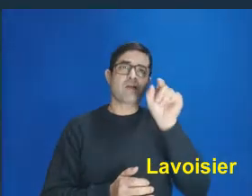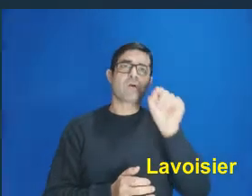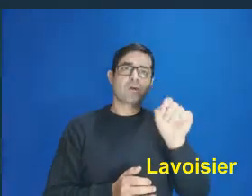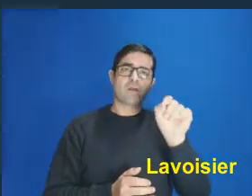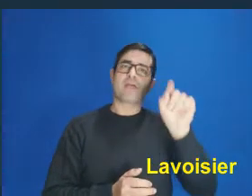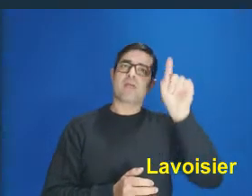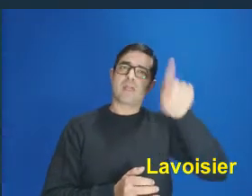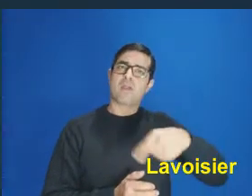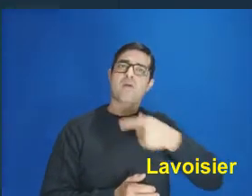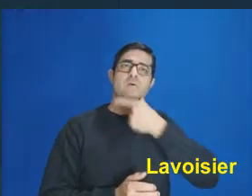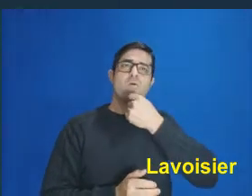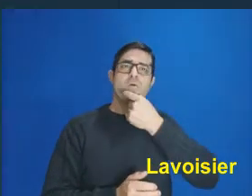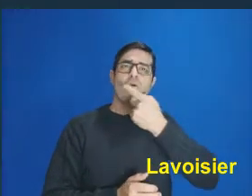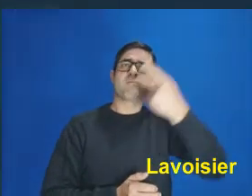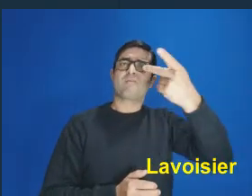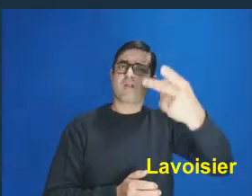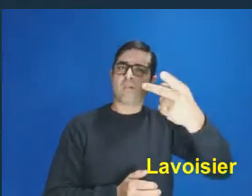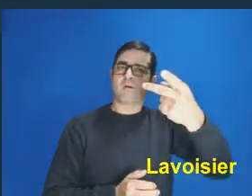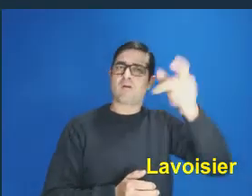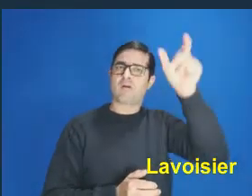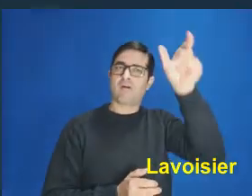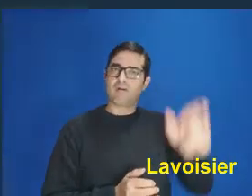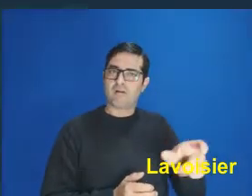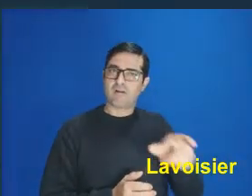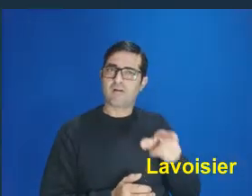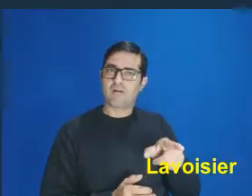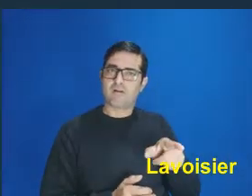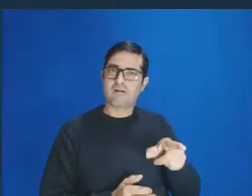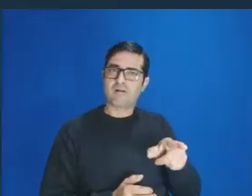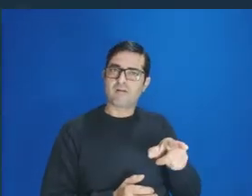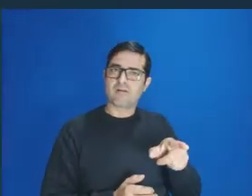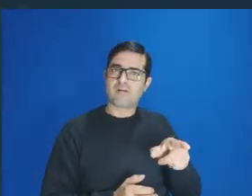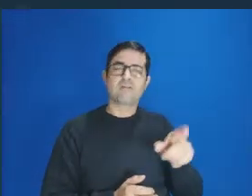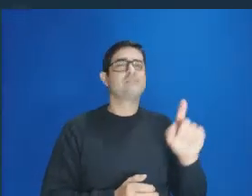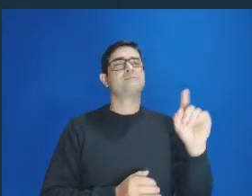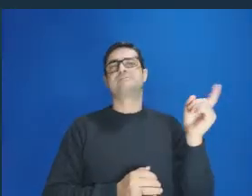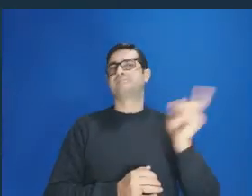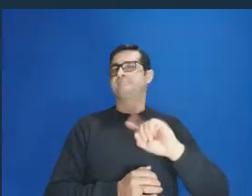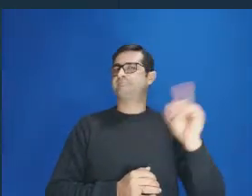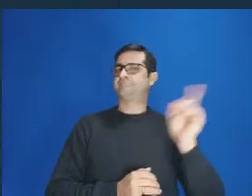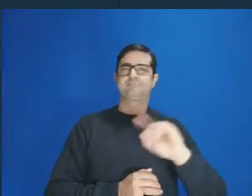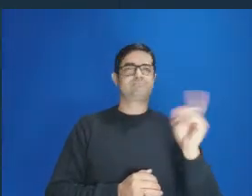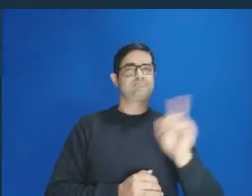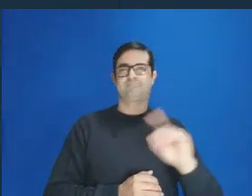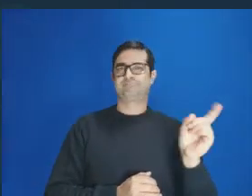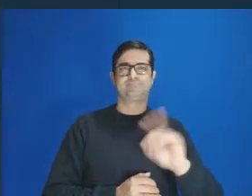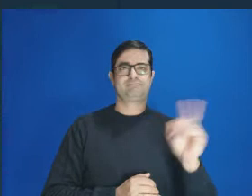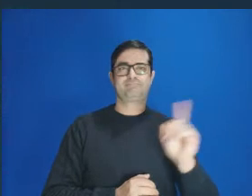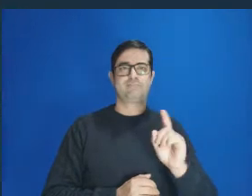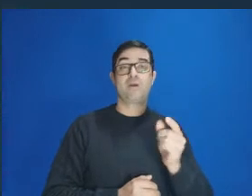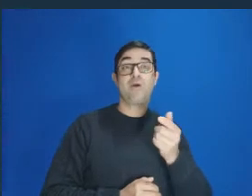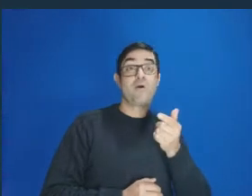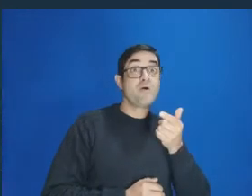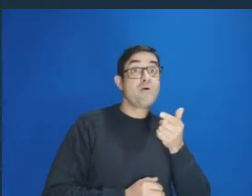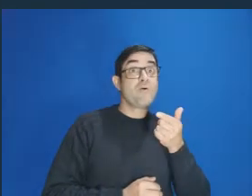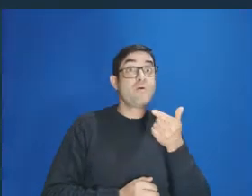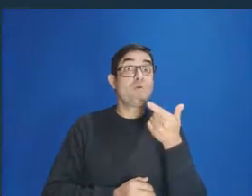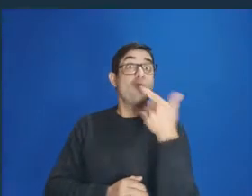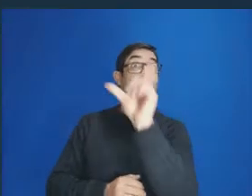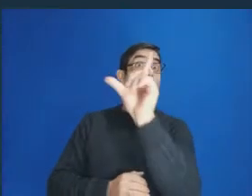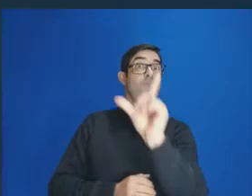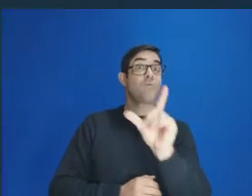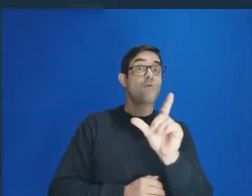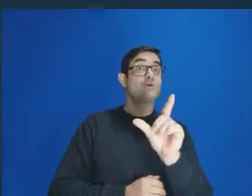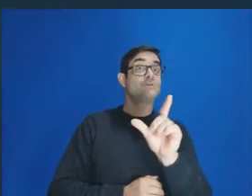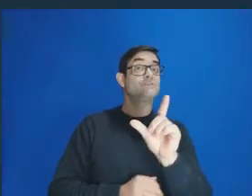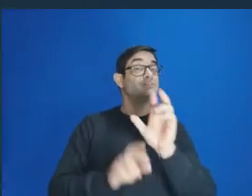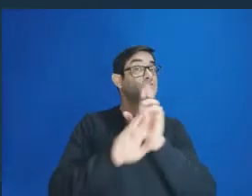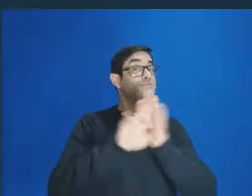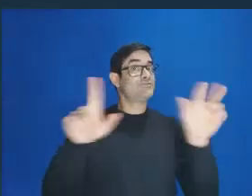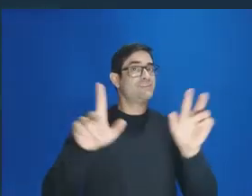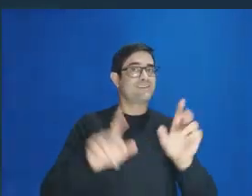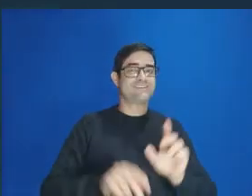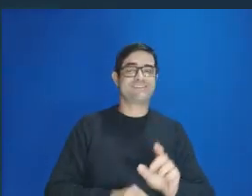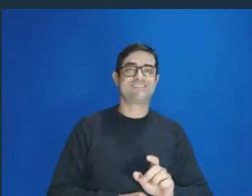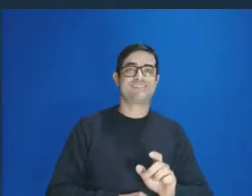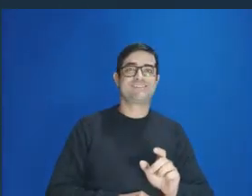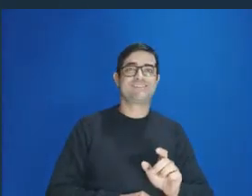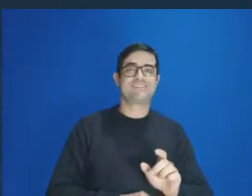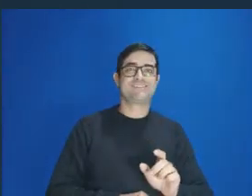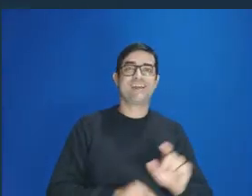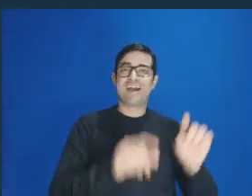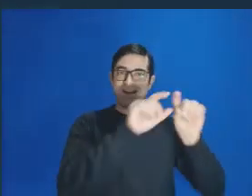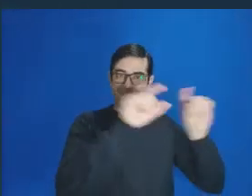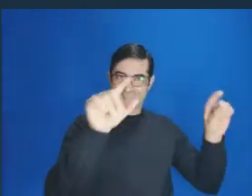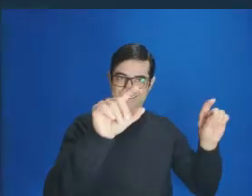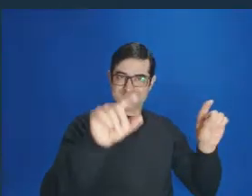transforma. Essa frase, ela geralmente é atribuída a Lavoisier, mas ele nunca disse exatamente isso. O